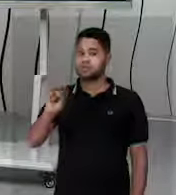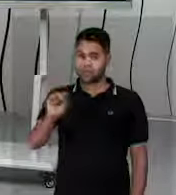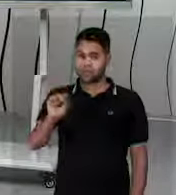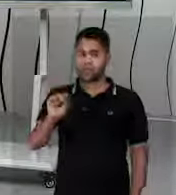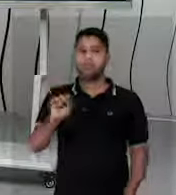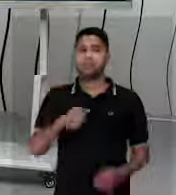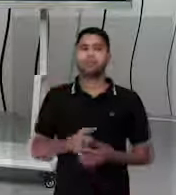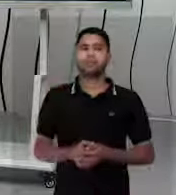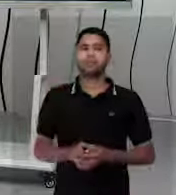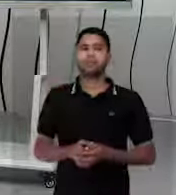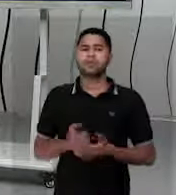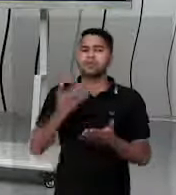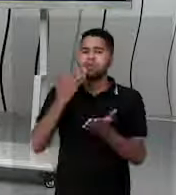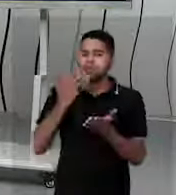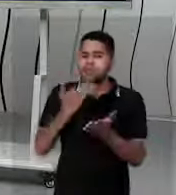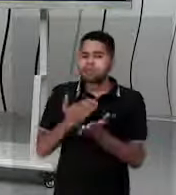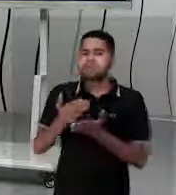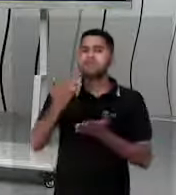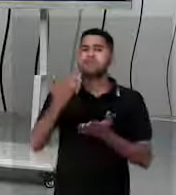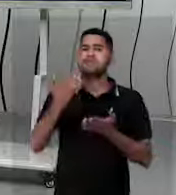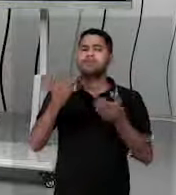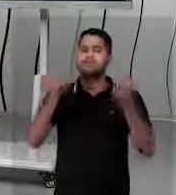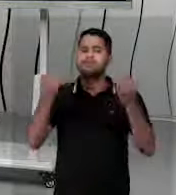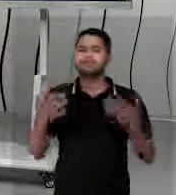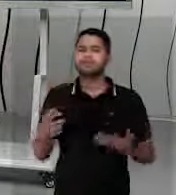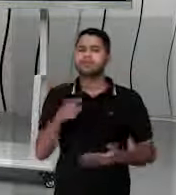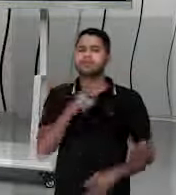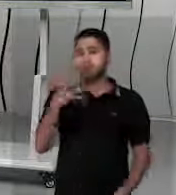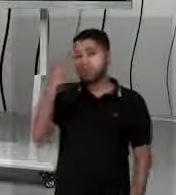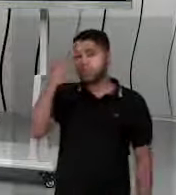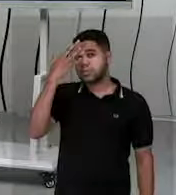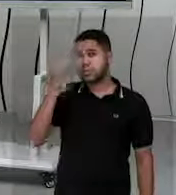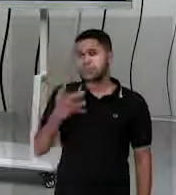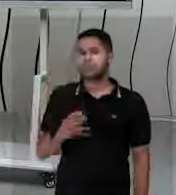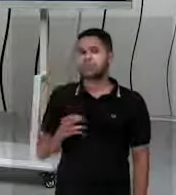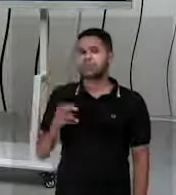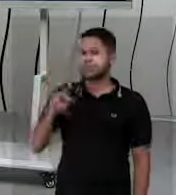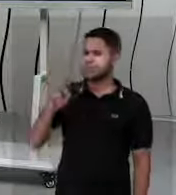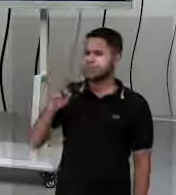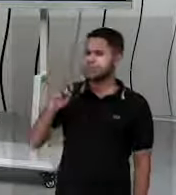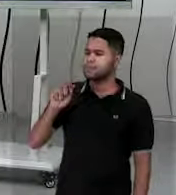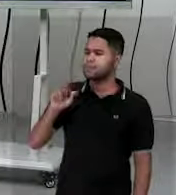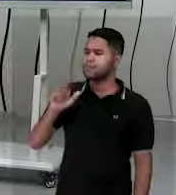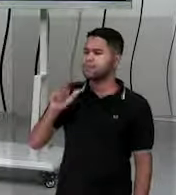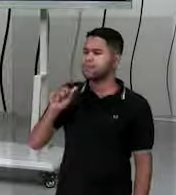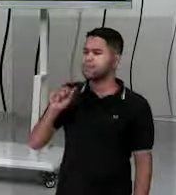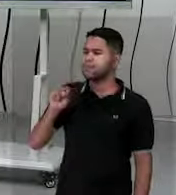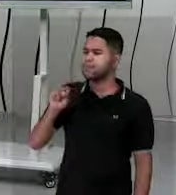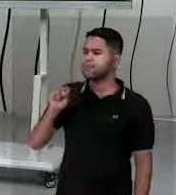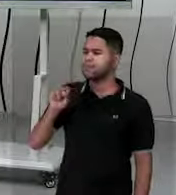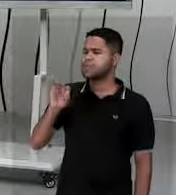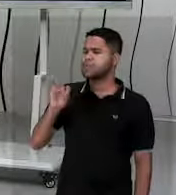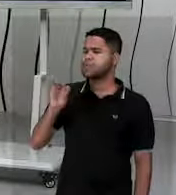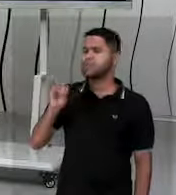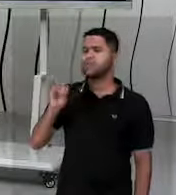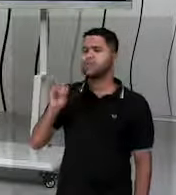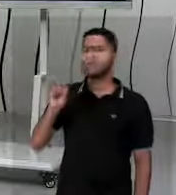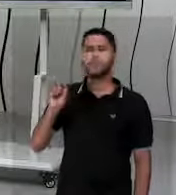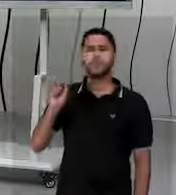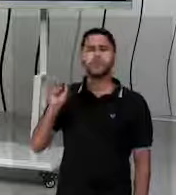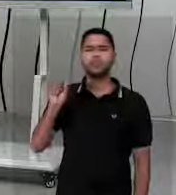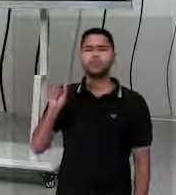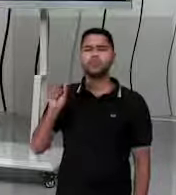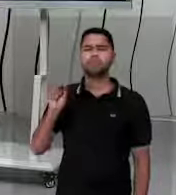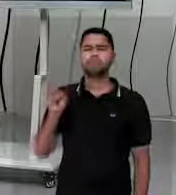Para começar falando disso, eu gostaria que vocês entendessem o que é um parasito, né? O que é parasitismo? Para